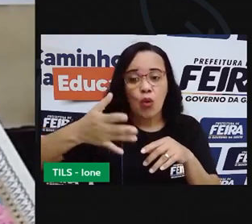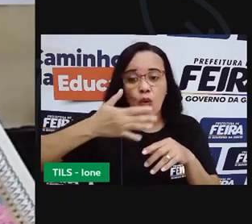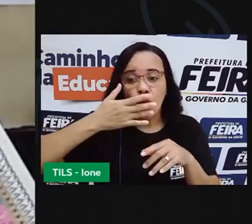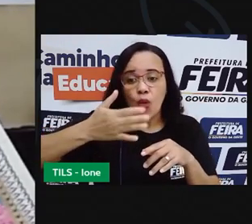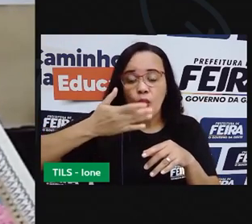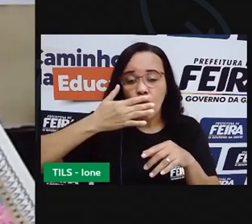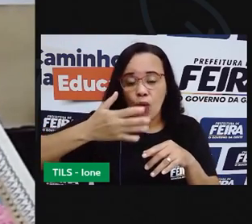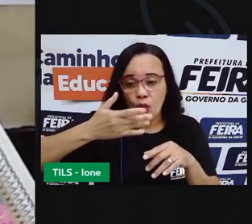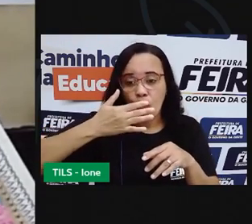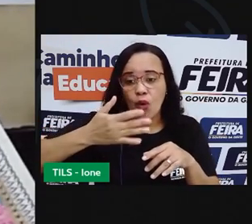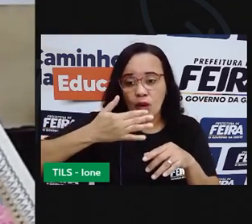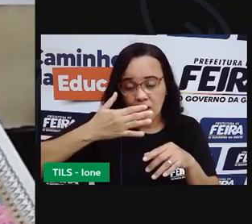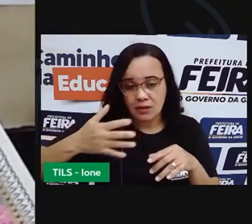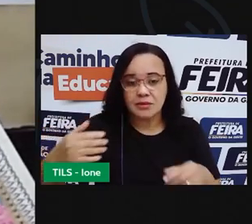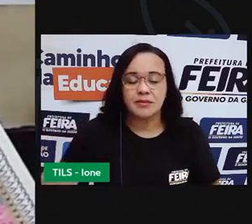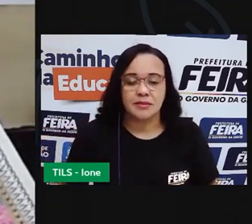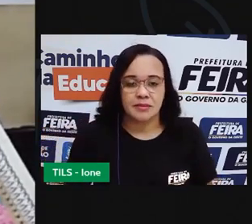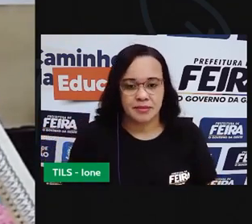Tá vendo?